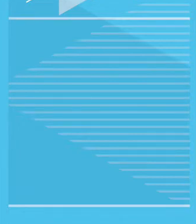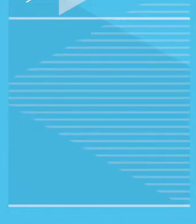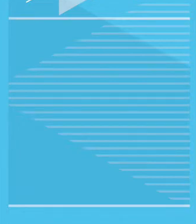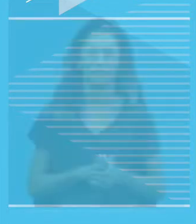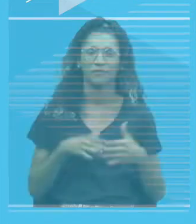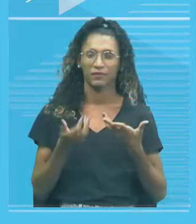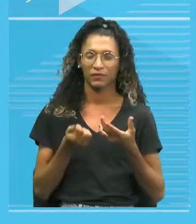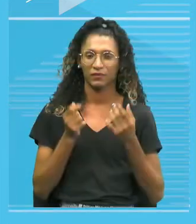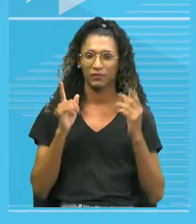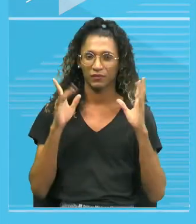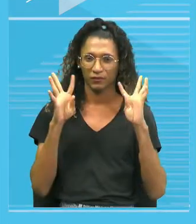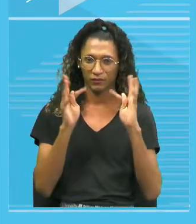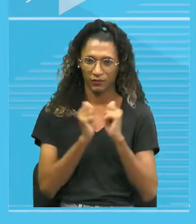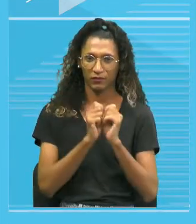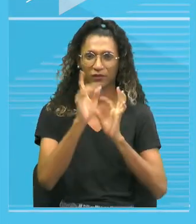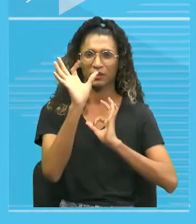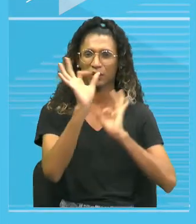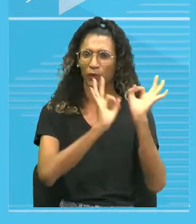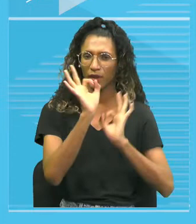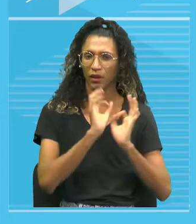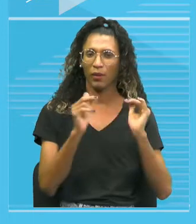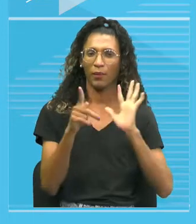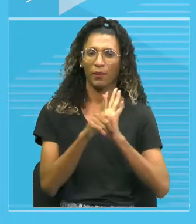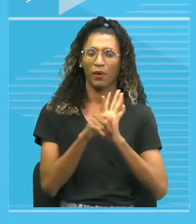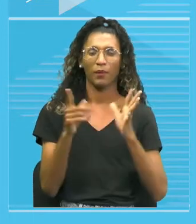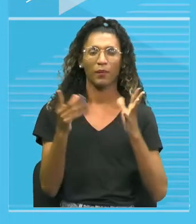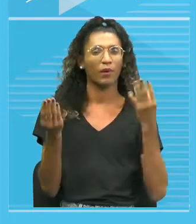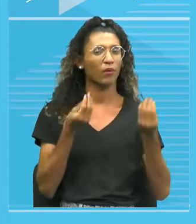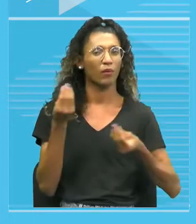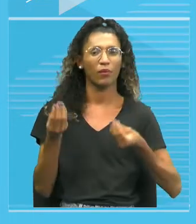Toda essa maquinaria existente está aí para isso.